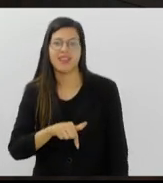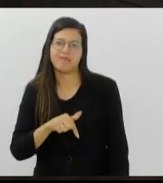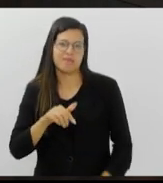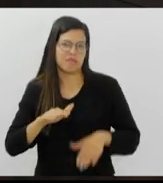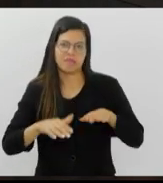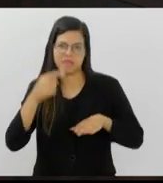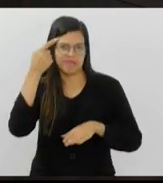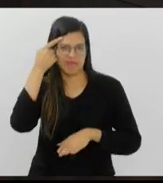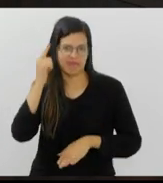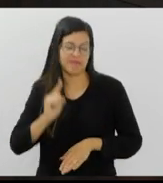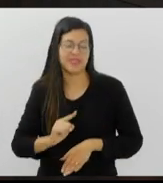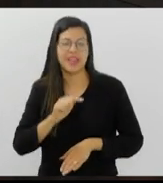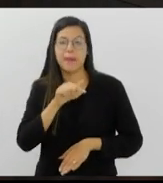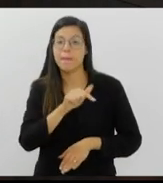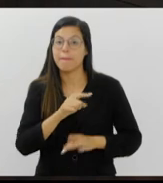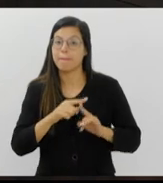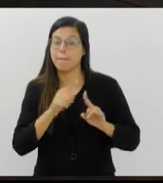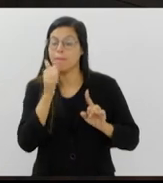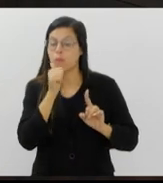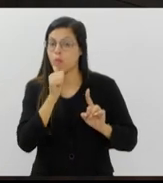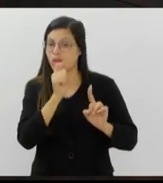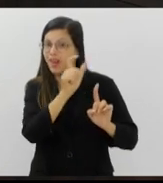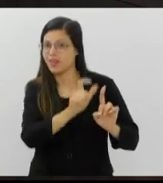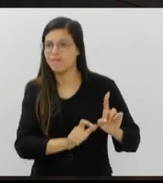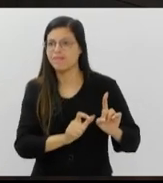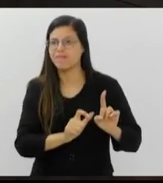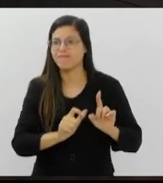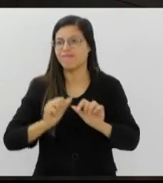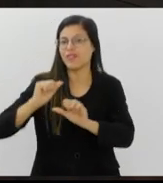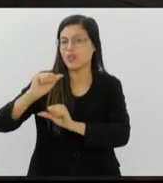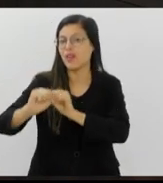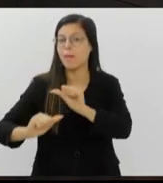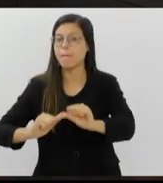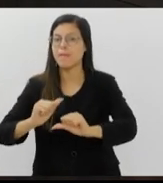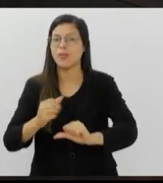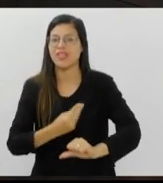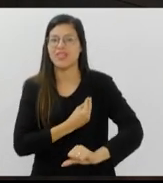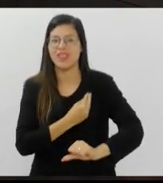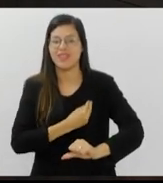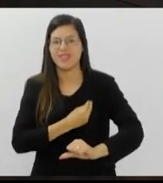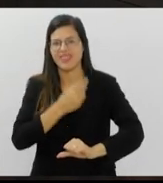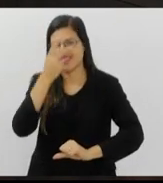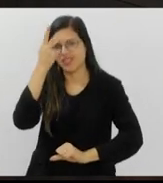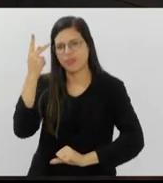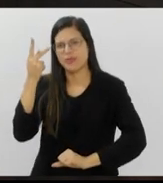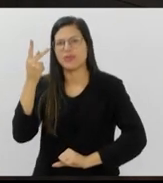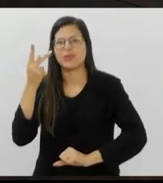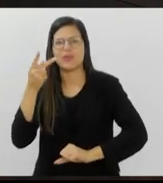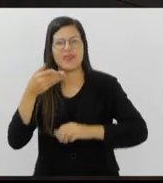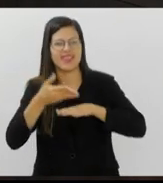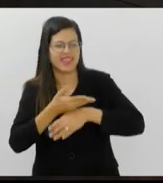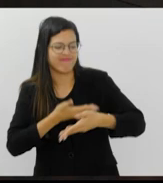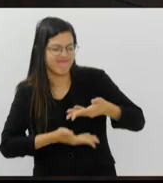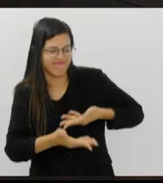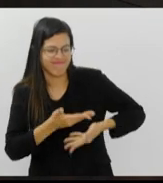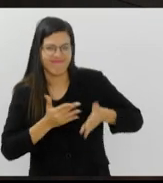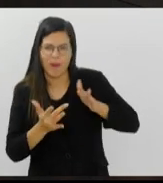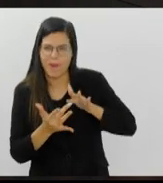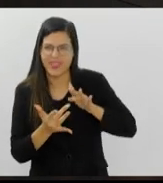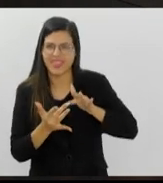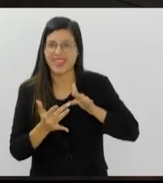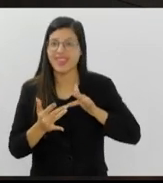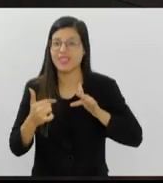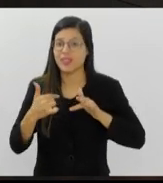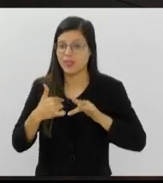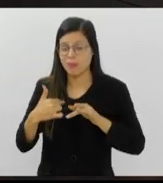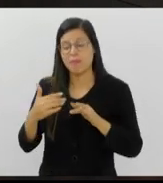saiba, mas ela é uma das mulheres que muda a vida das pessoas que a cercam. E comigo não foi diferente. A